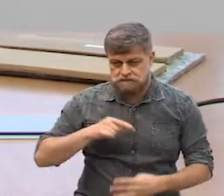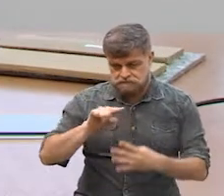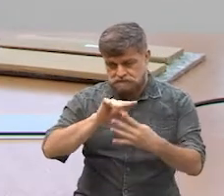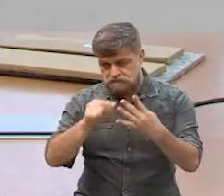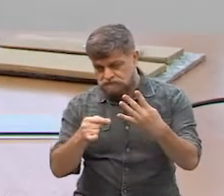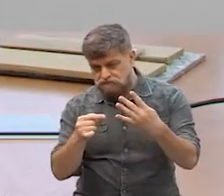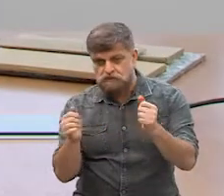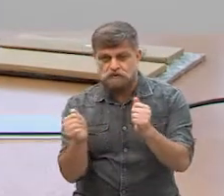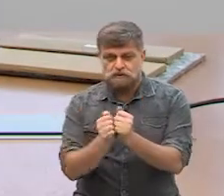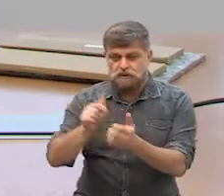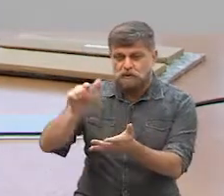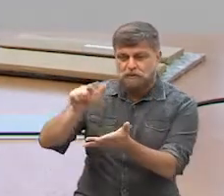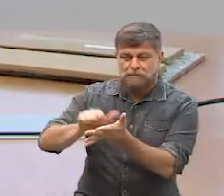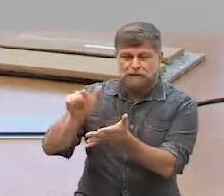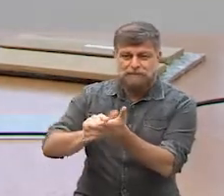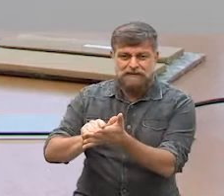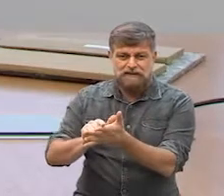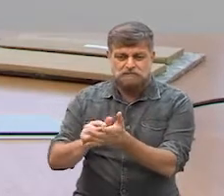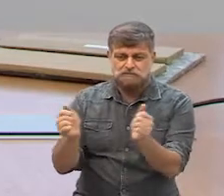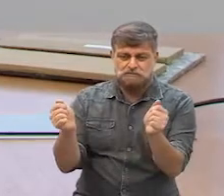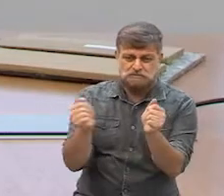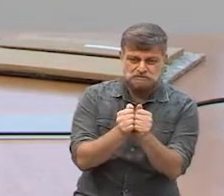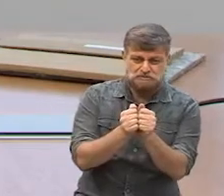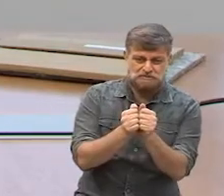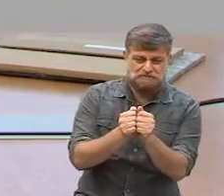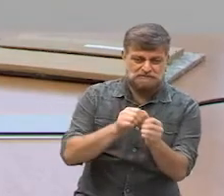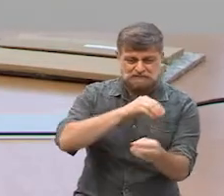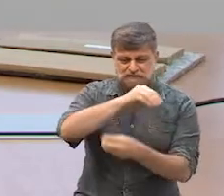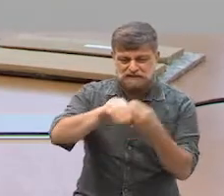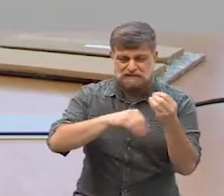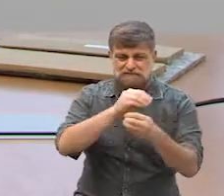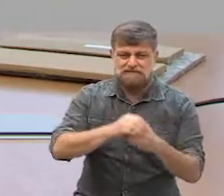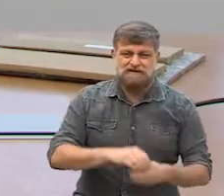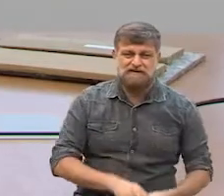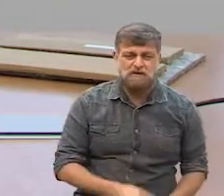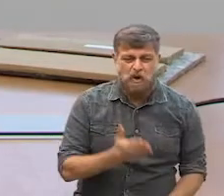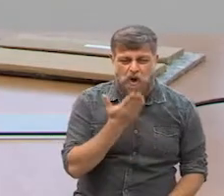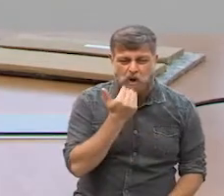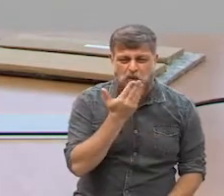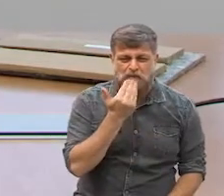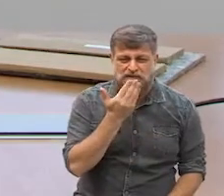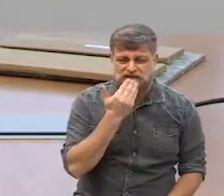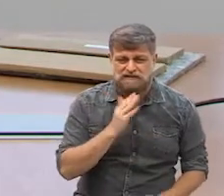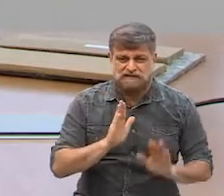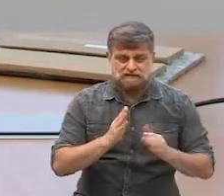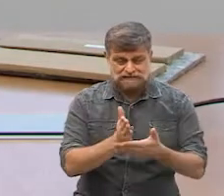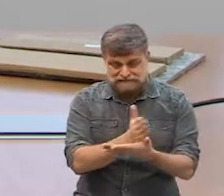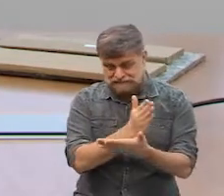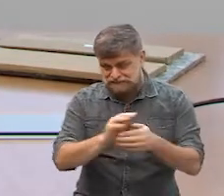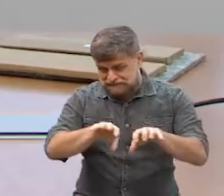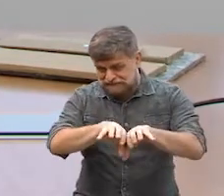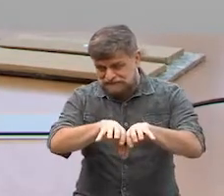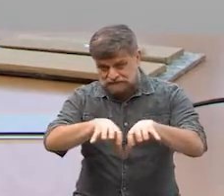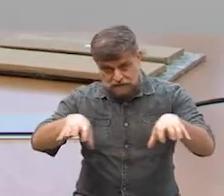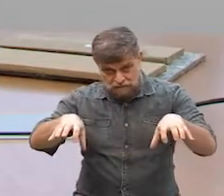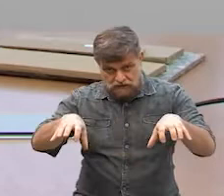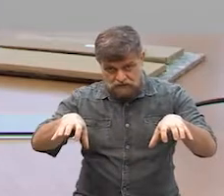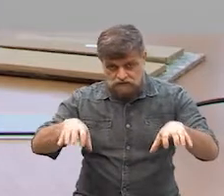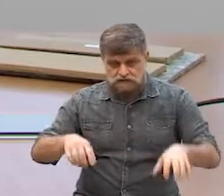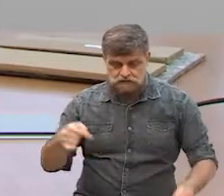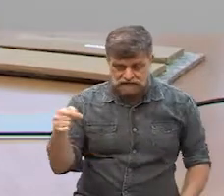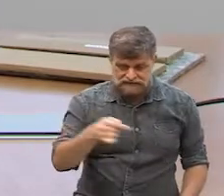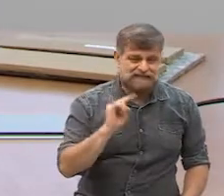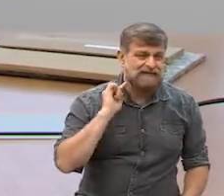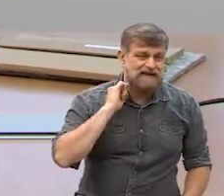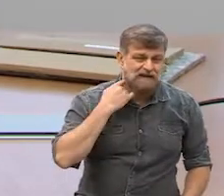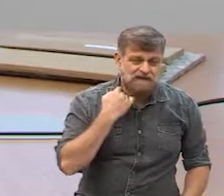materiais ou o papel em si, né, que a gente usa aqui, não misturar com lixo orgânico, né, só você não colocar com o lixo orgânico, que é o